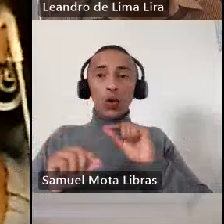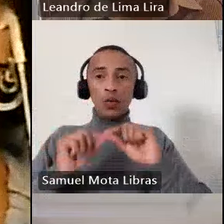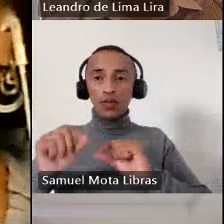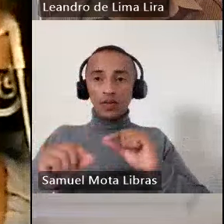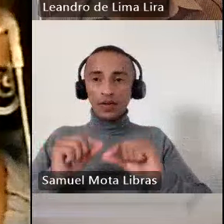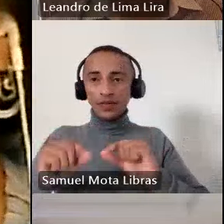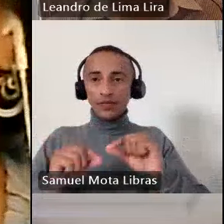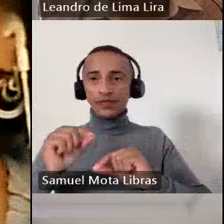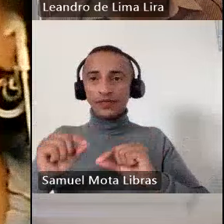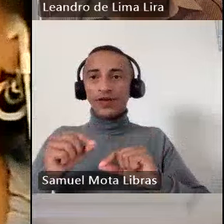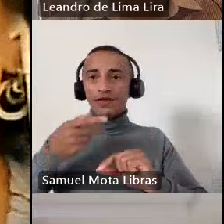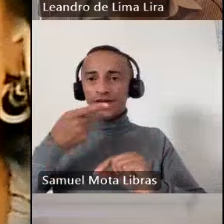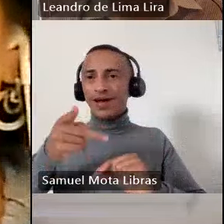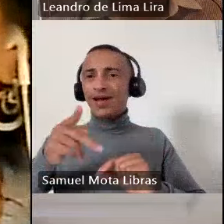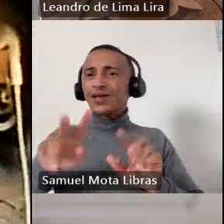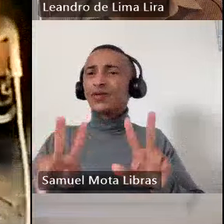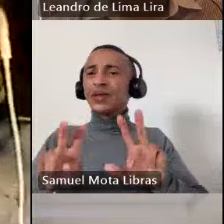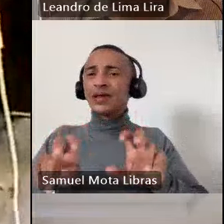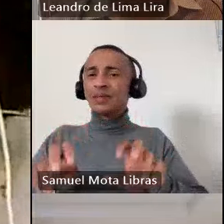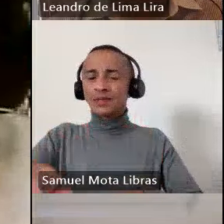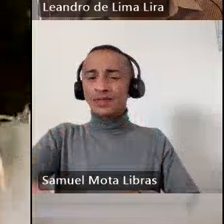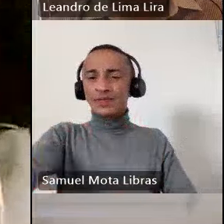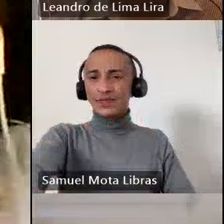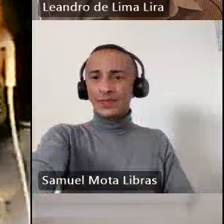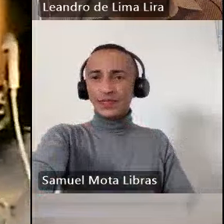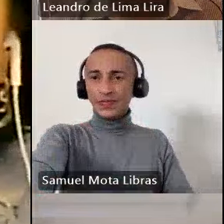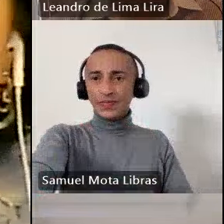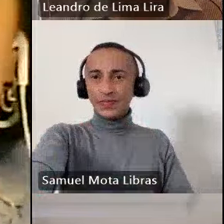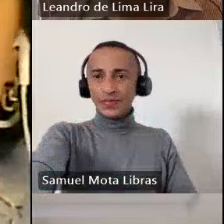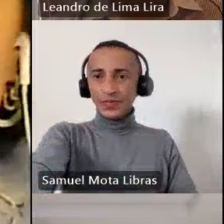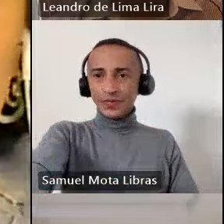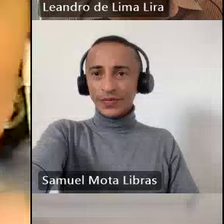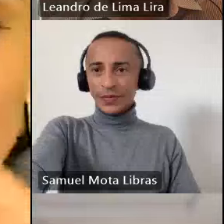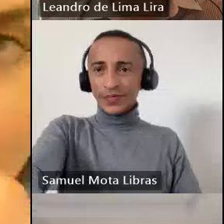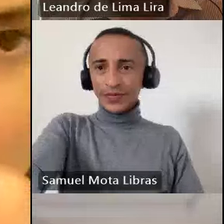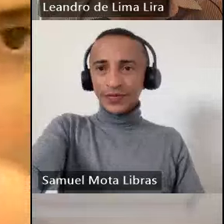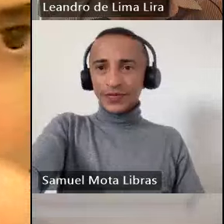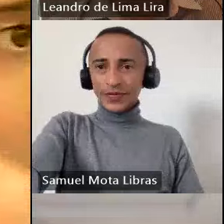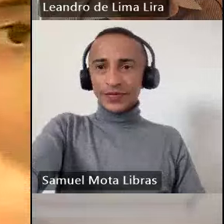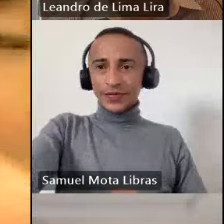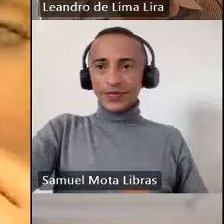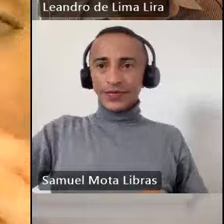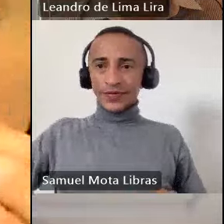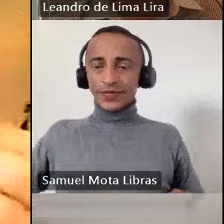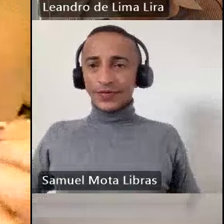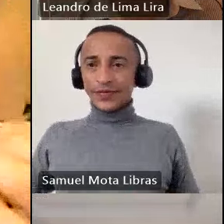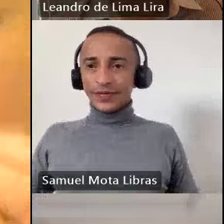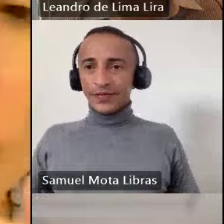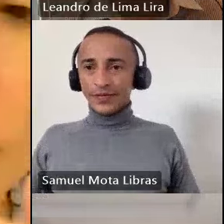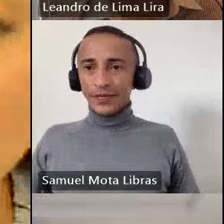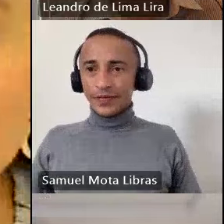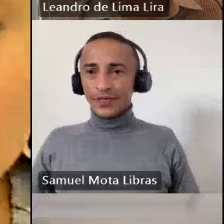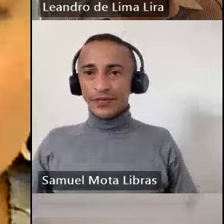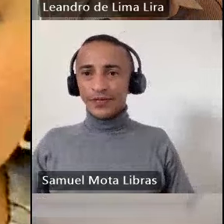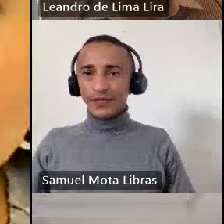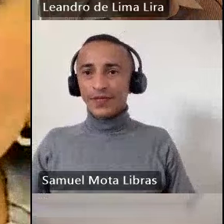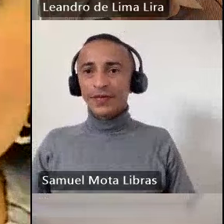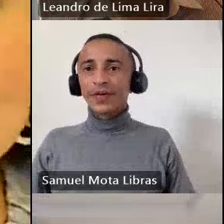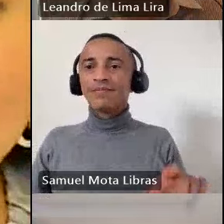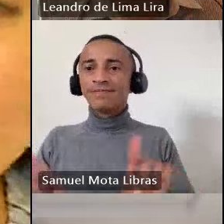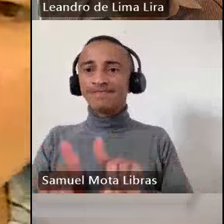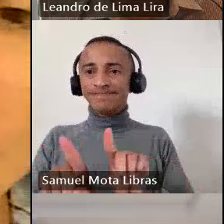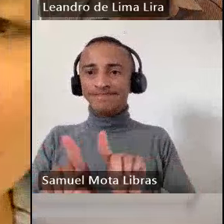dos editais eh na verdade isso daí vai depender muito aí aí a gente entra muito num aspecto eh de vai ser quase que